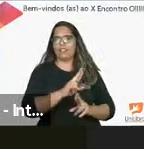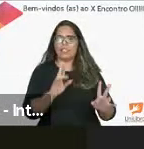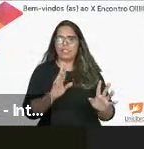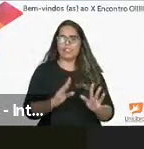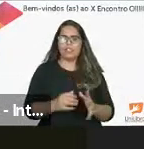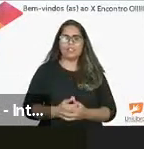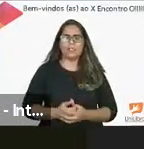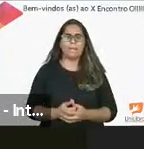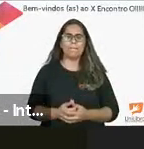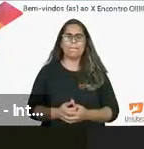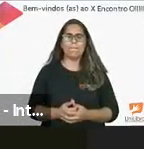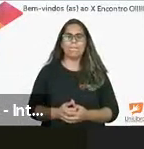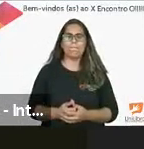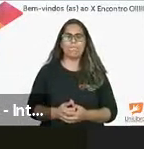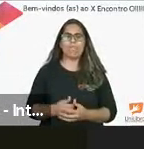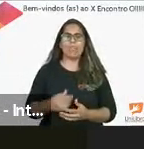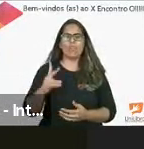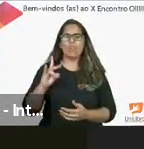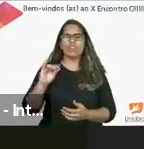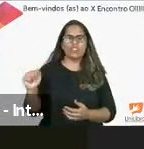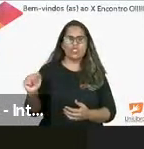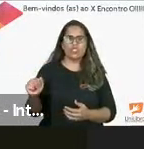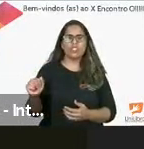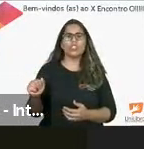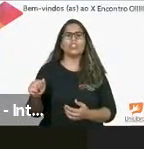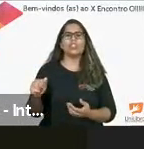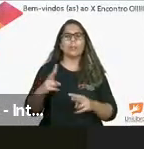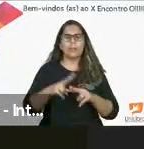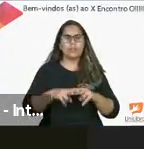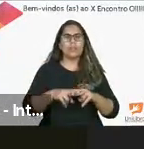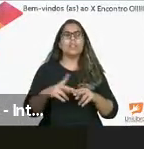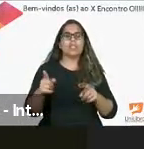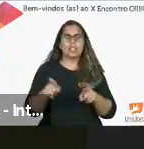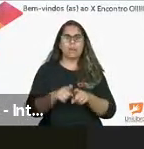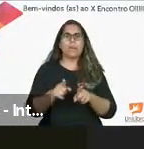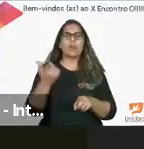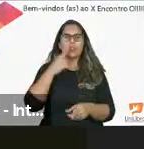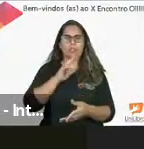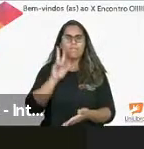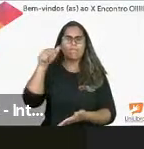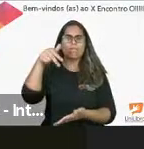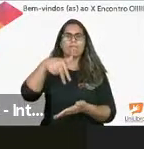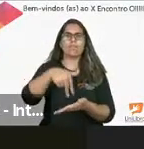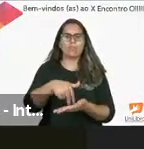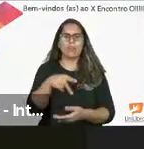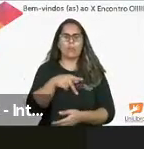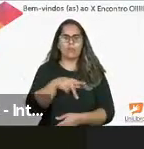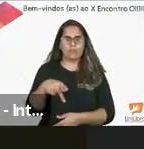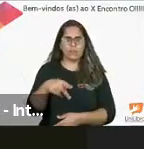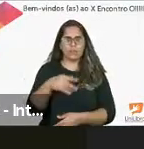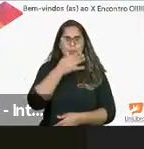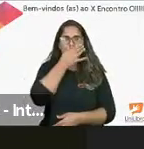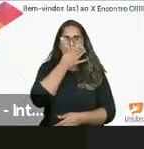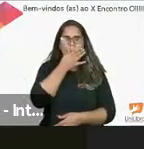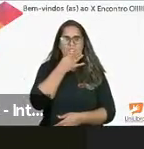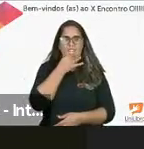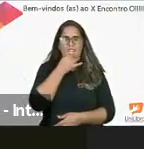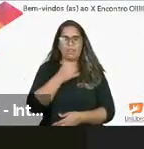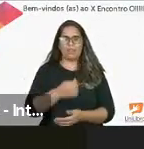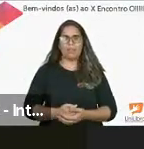foi. E ficou alguns dias e também conseguiu se impor como professor. Desculpem